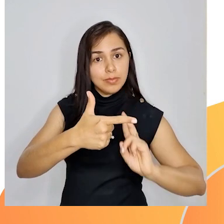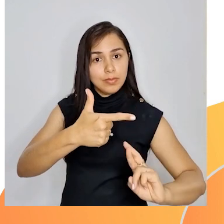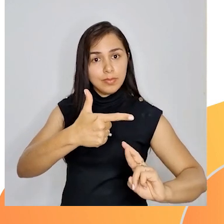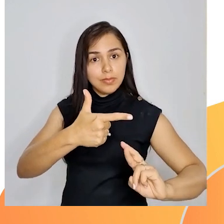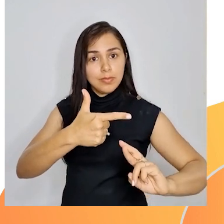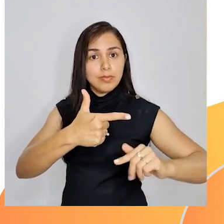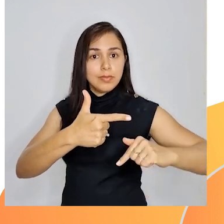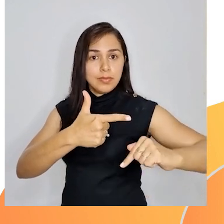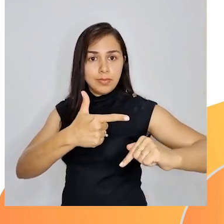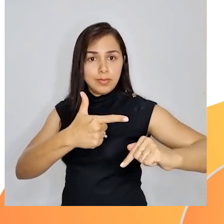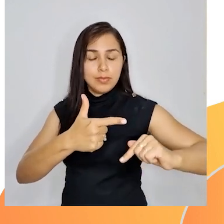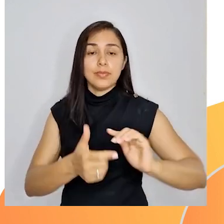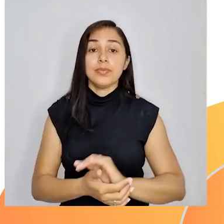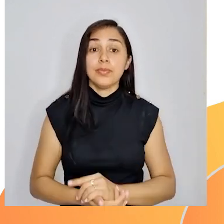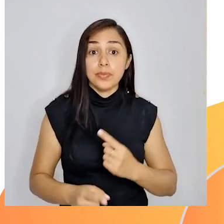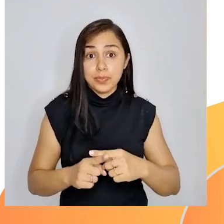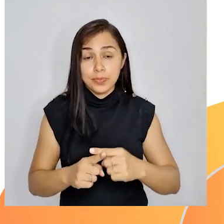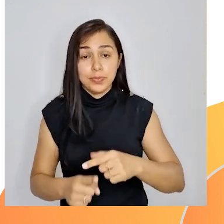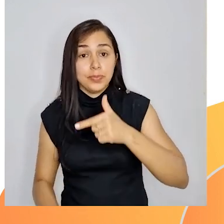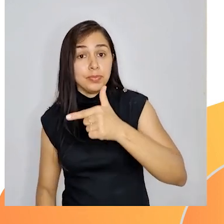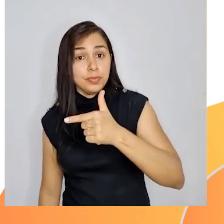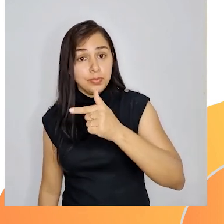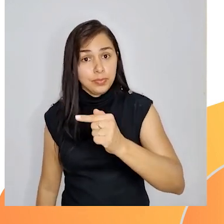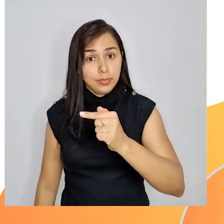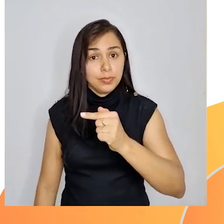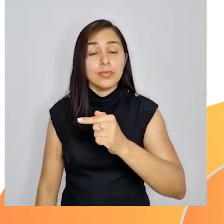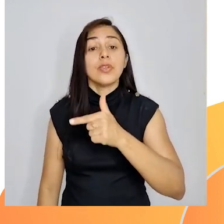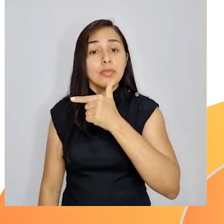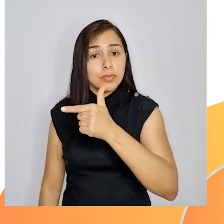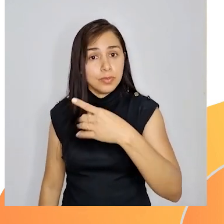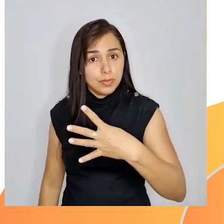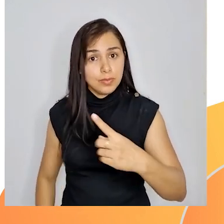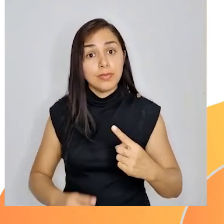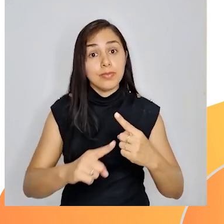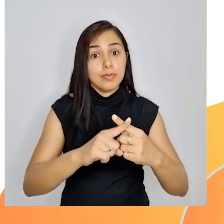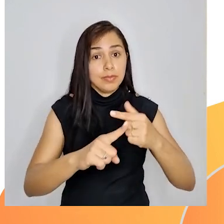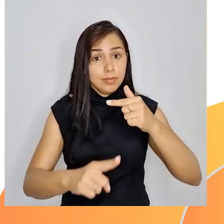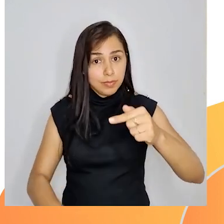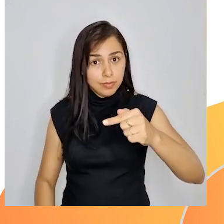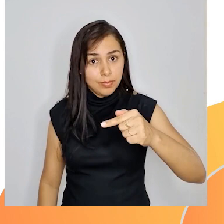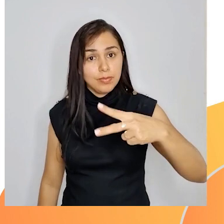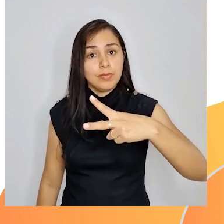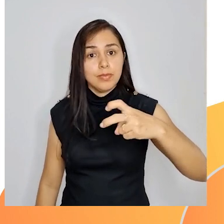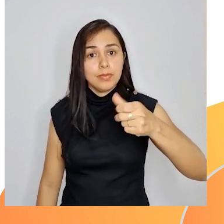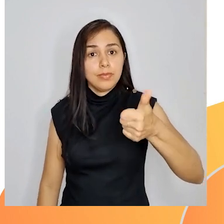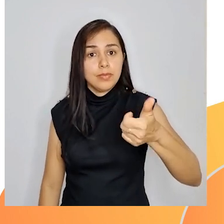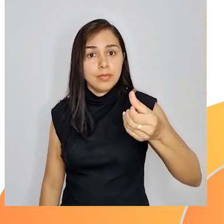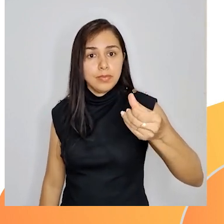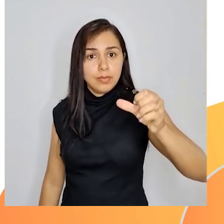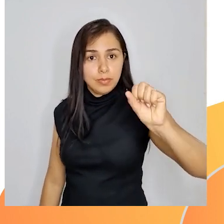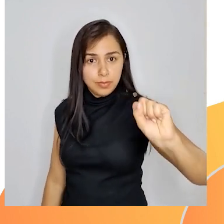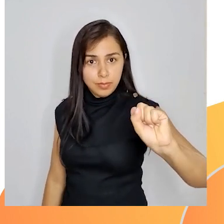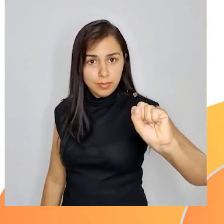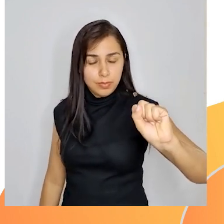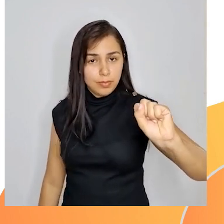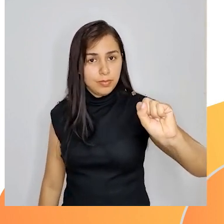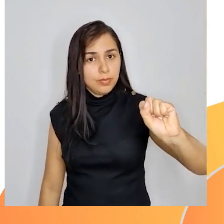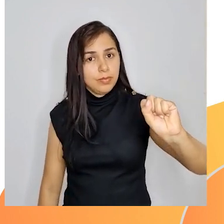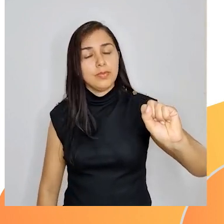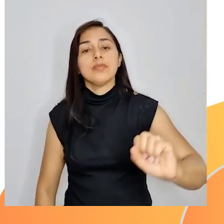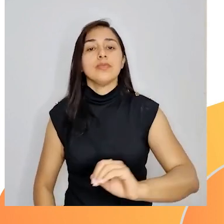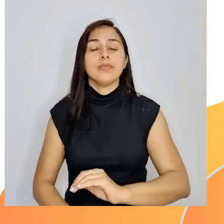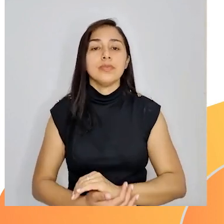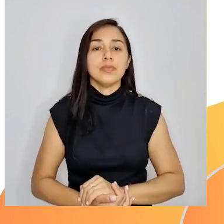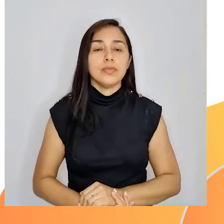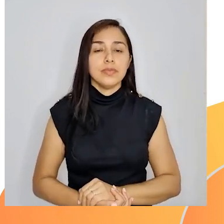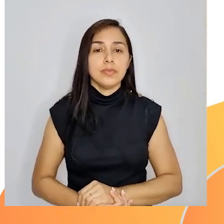7 x 4 28 vai 2 7 vezes 2 14